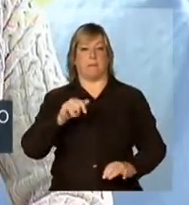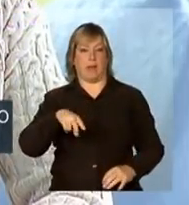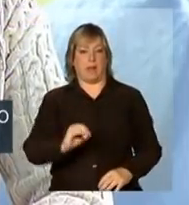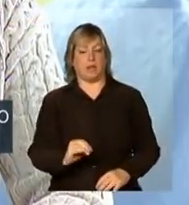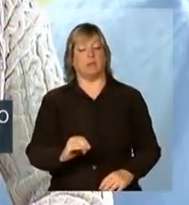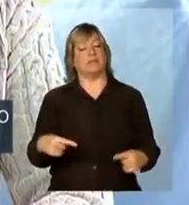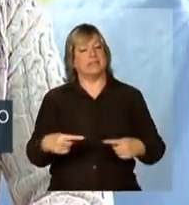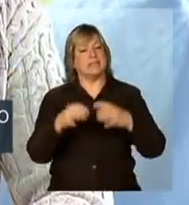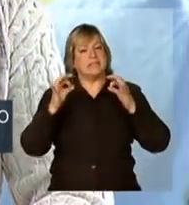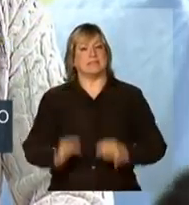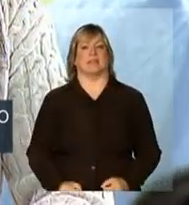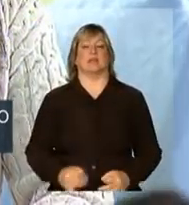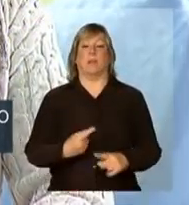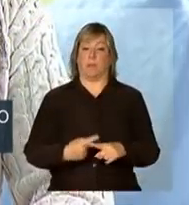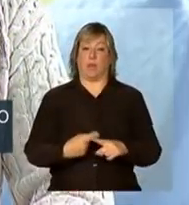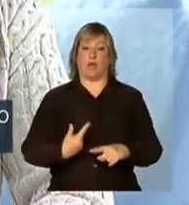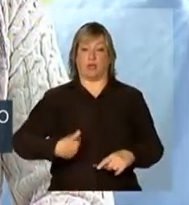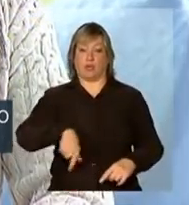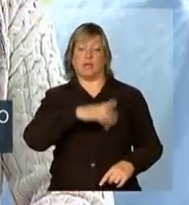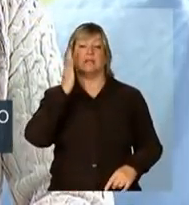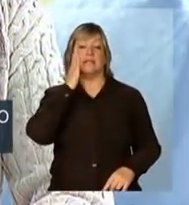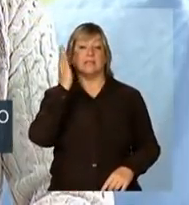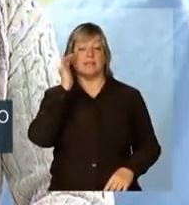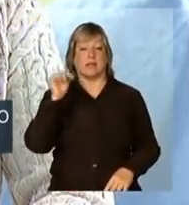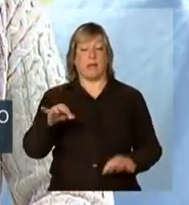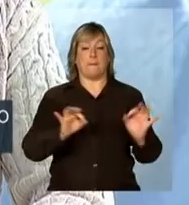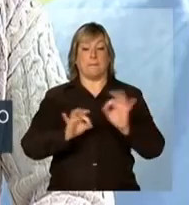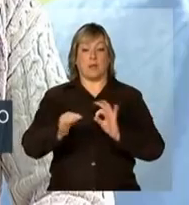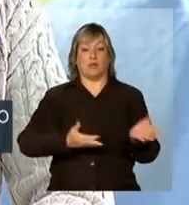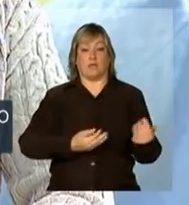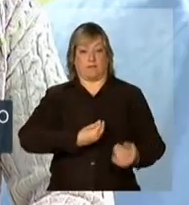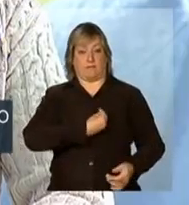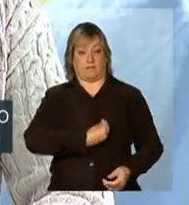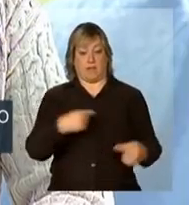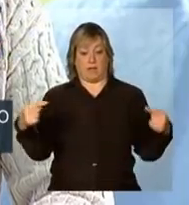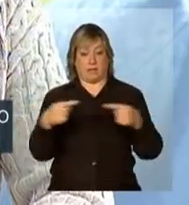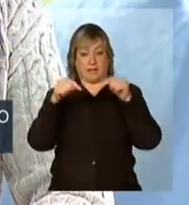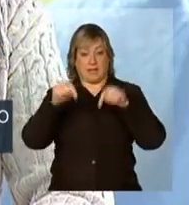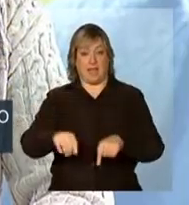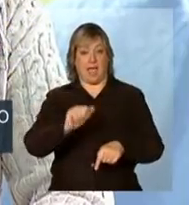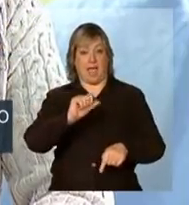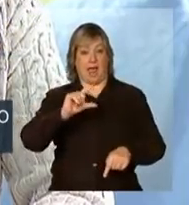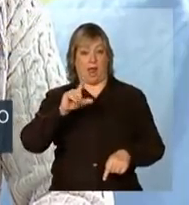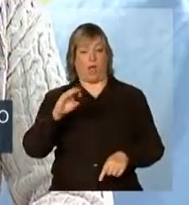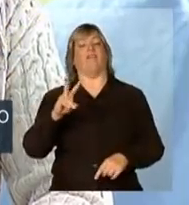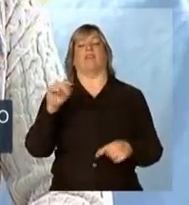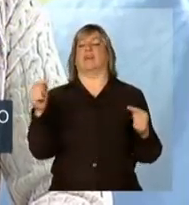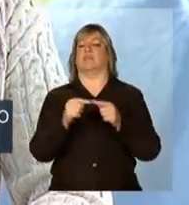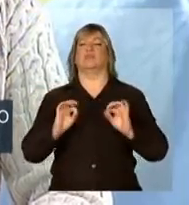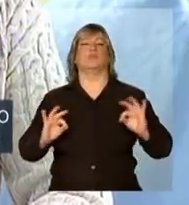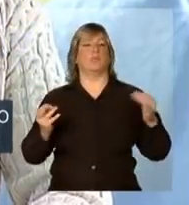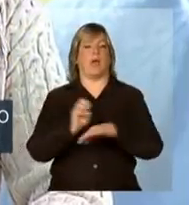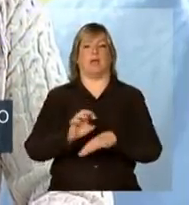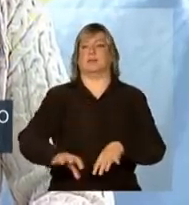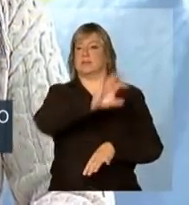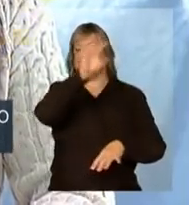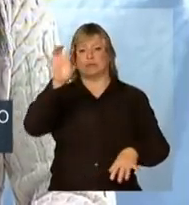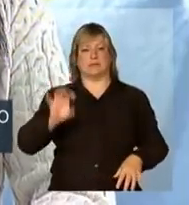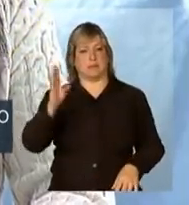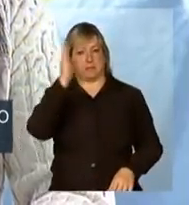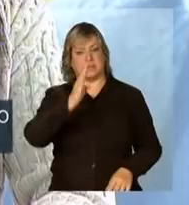plano dê certo, porque a gente sabe que o plano Juventude Viva dando certo em Alagoas, ele vai dar certo nos demais estados do